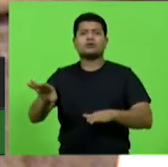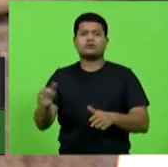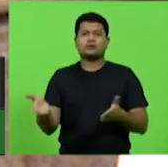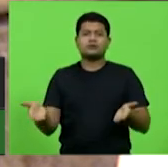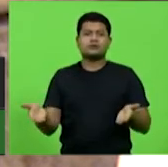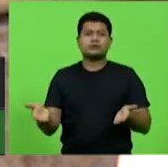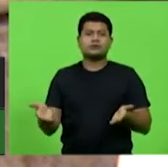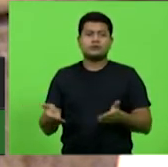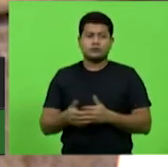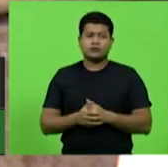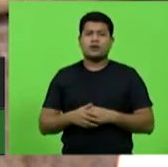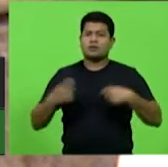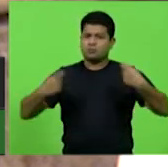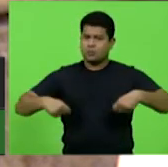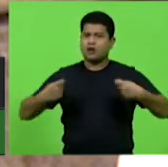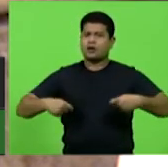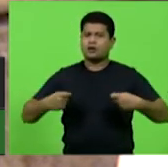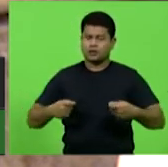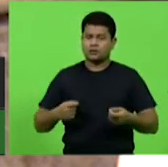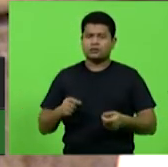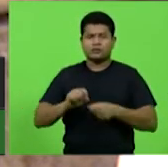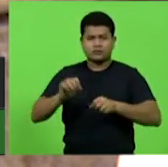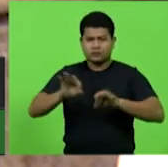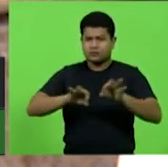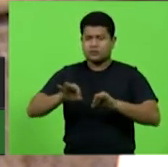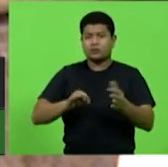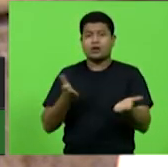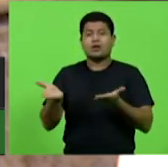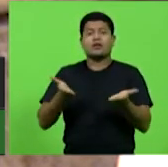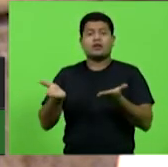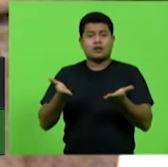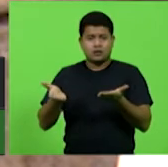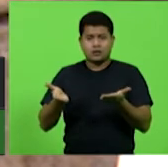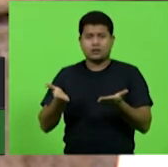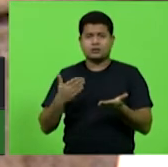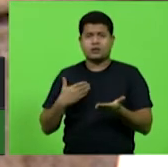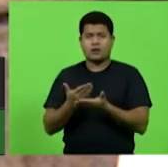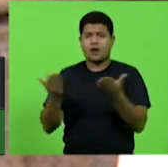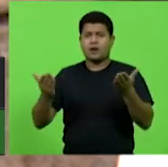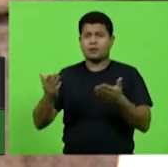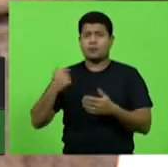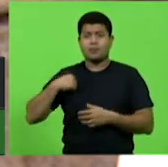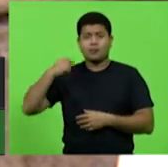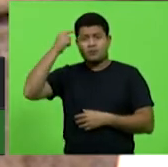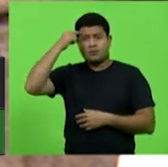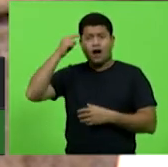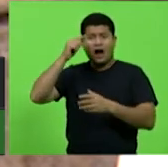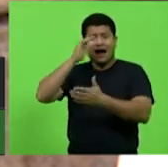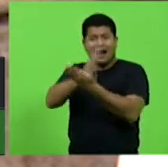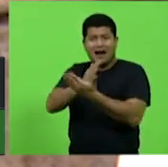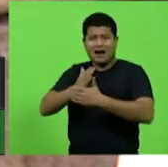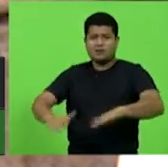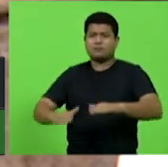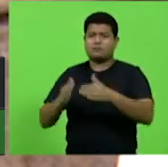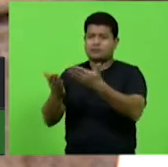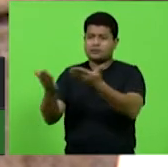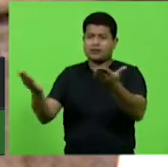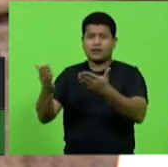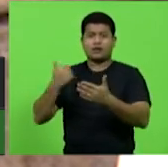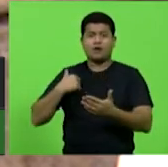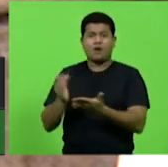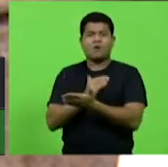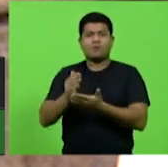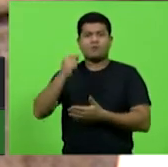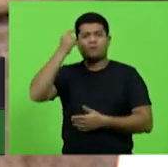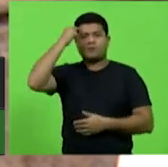Temos que fazer essa licitação, temos que abrir o mercado, temos que acabar com esses senhores feudais que se acham donos de partes do Brasil. O